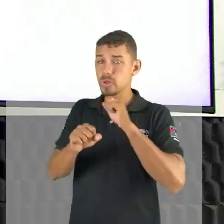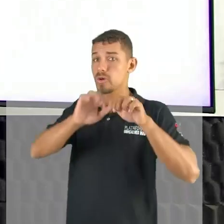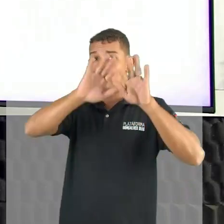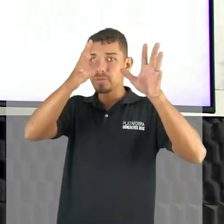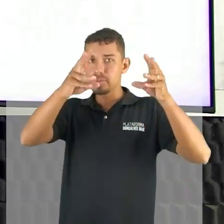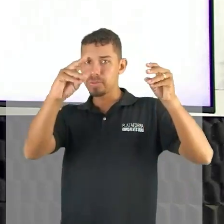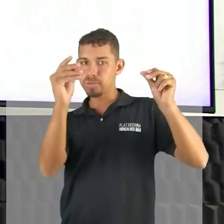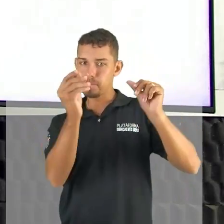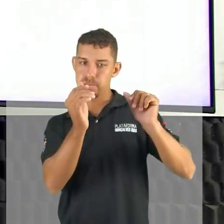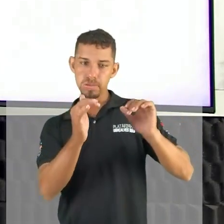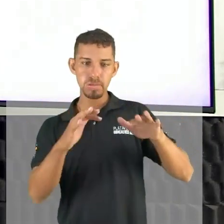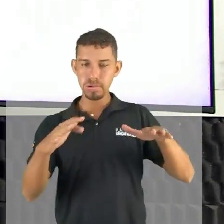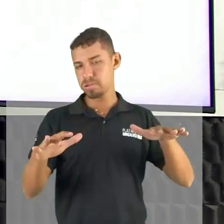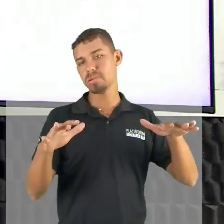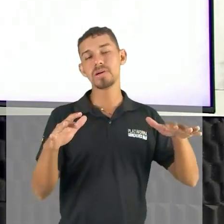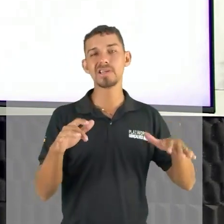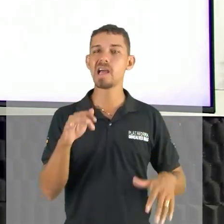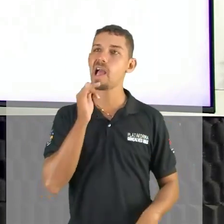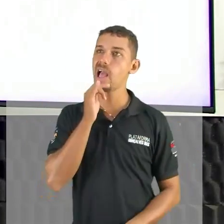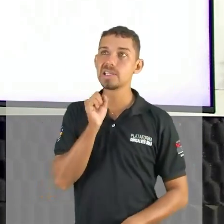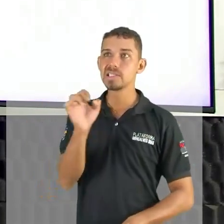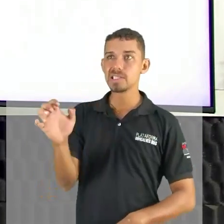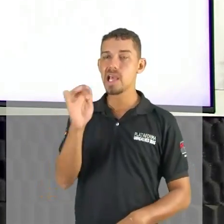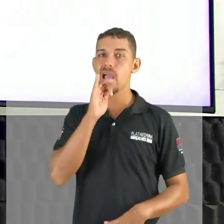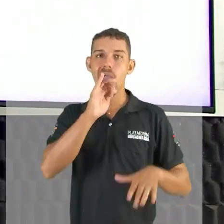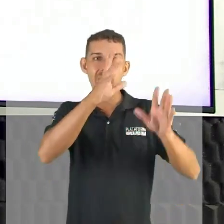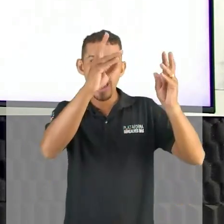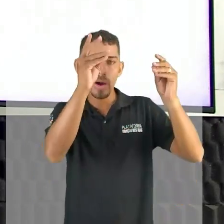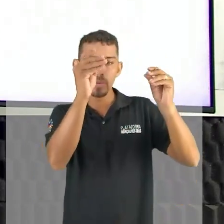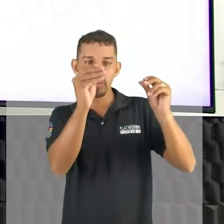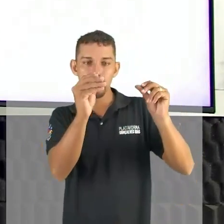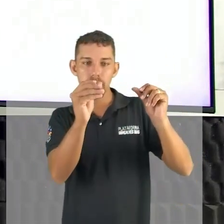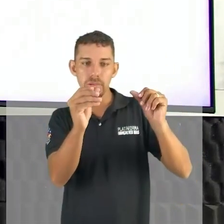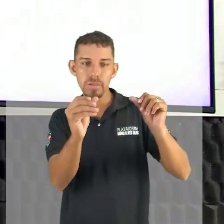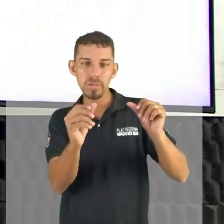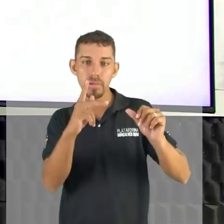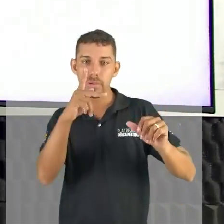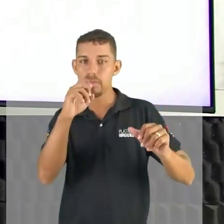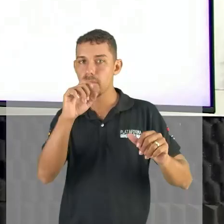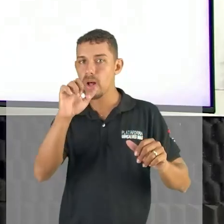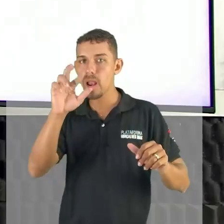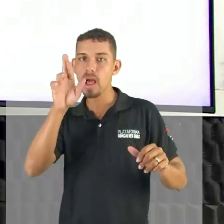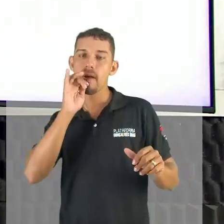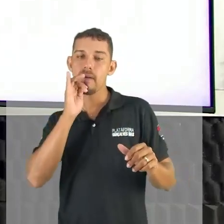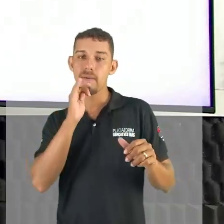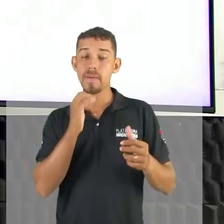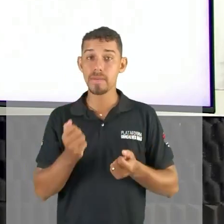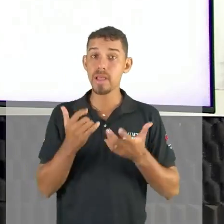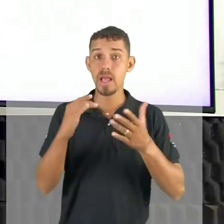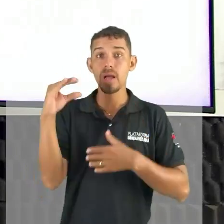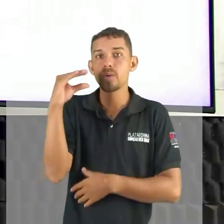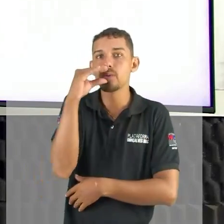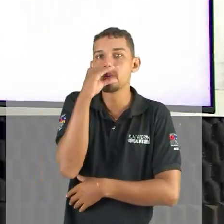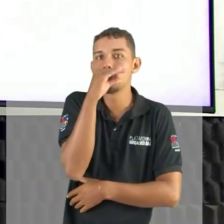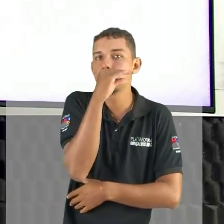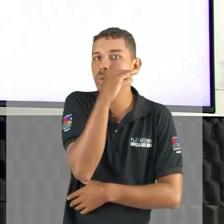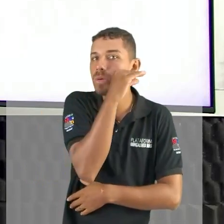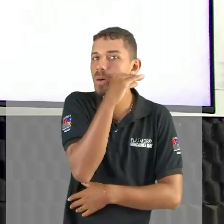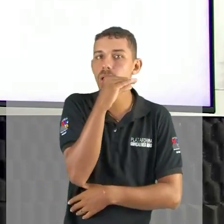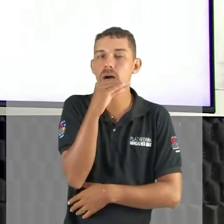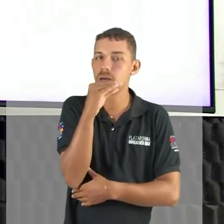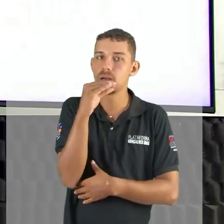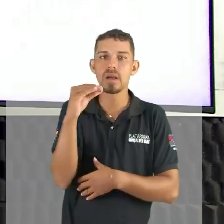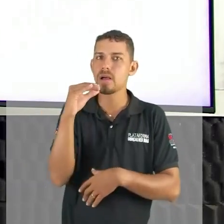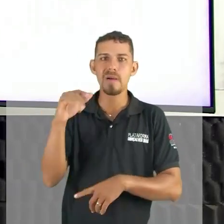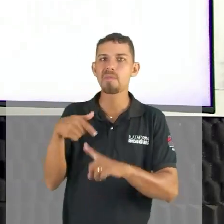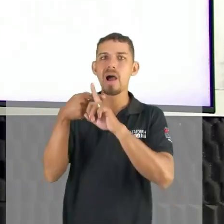degelo. E se a gente perde a calota polar, a gente vai fazer com que os polos emanem calor. Reflitam